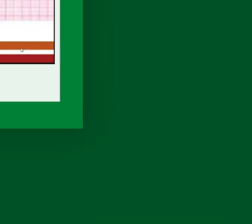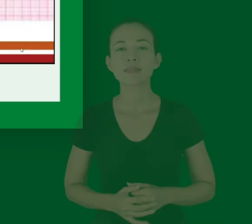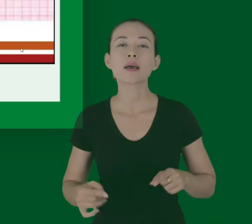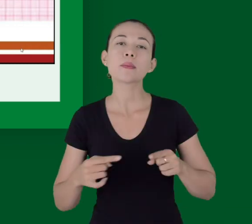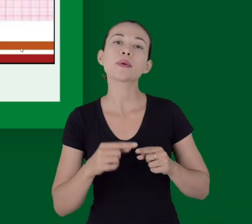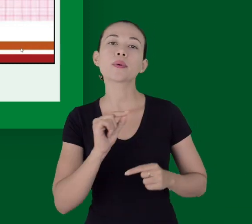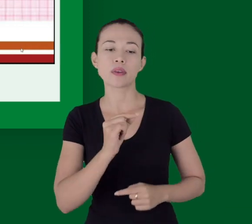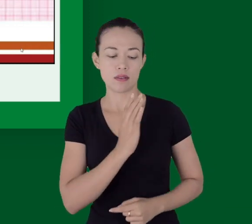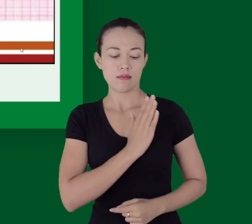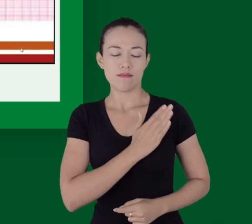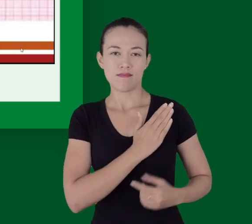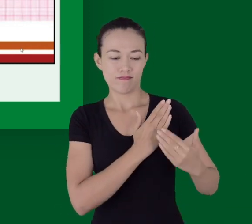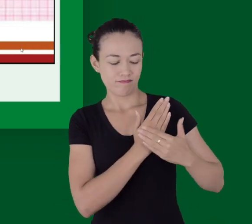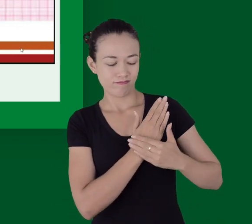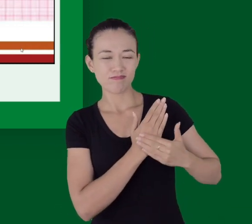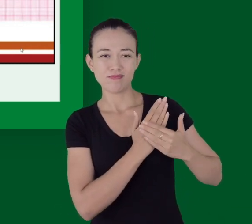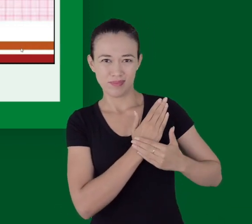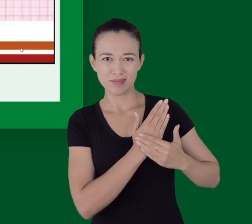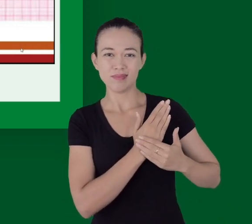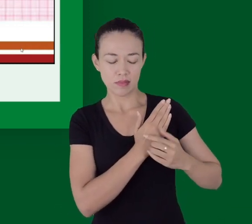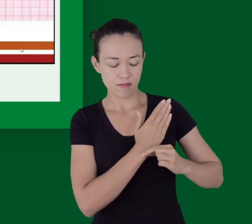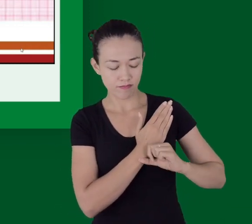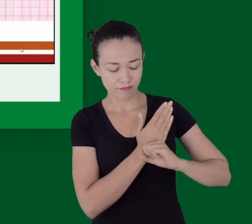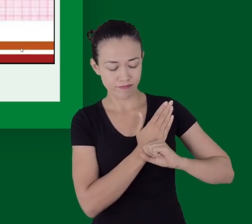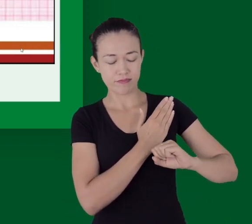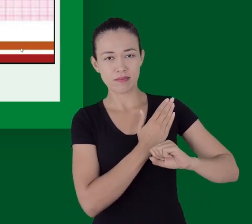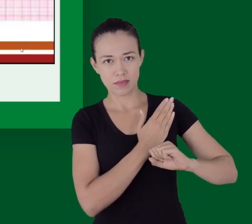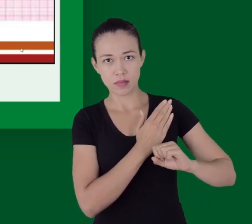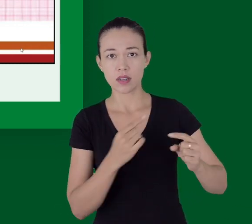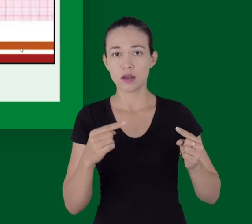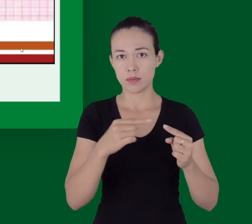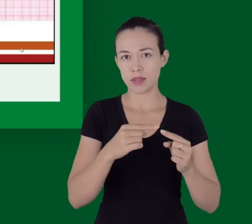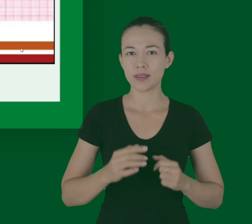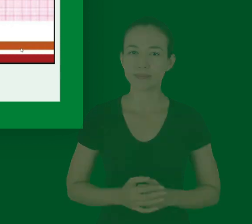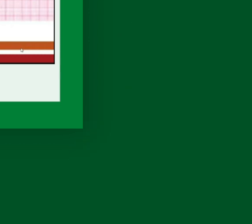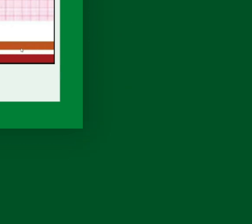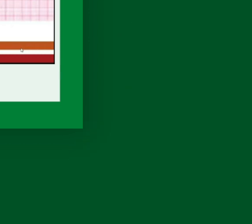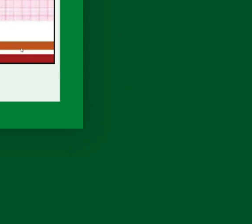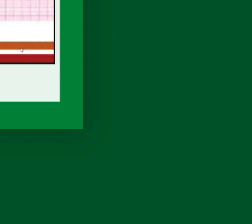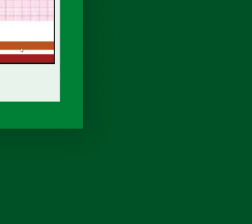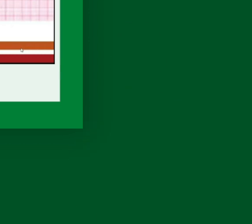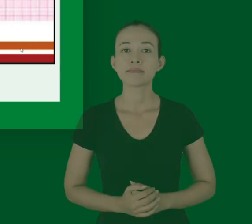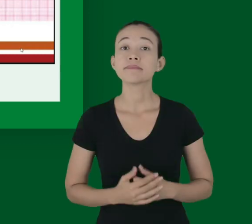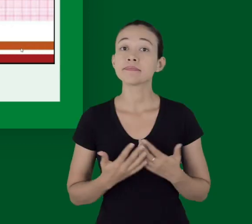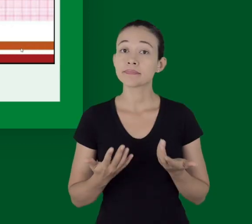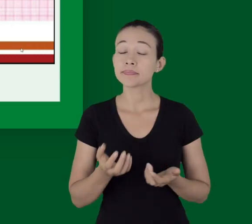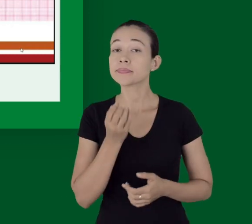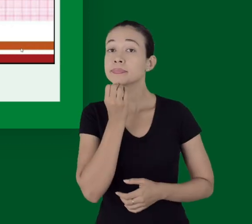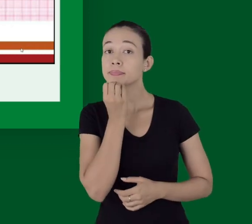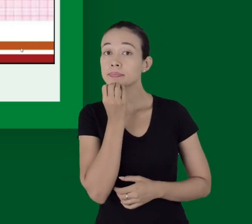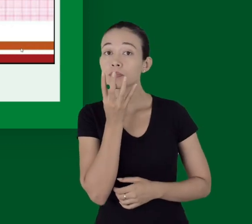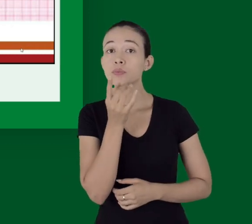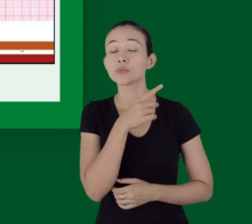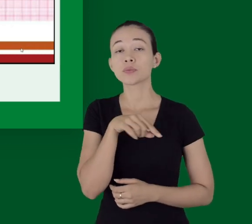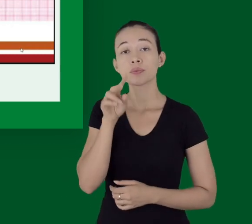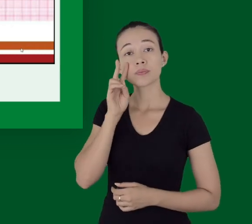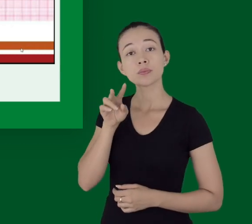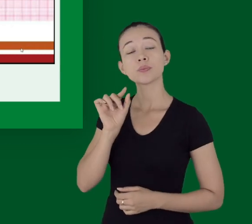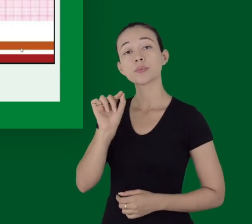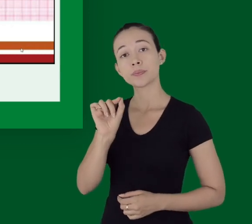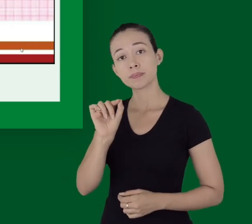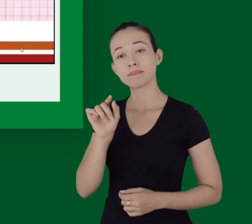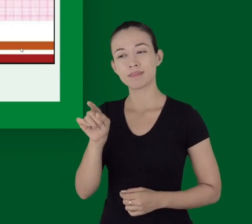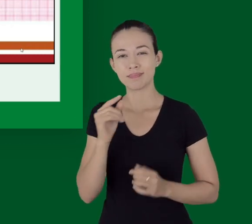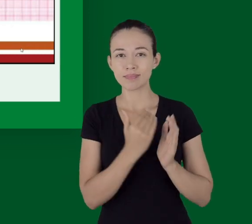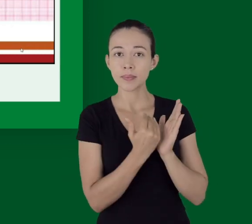Nesse caso aqui, a gente precisa... Tem um supra também em V6, né? É sempre bom saber que o